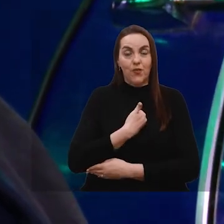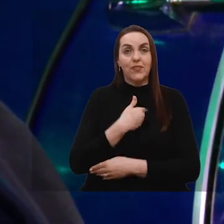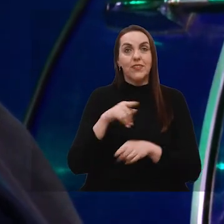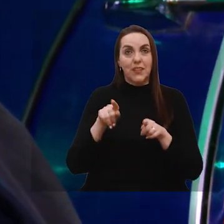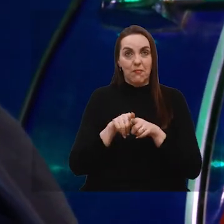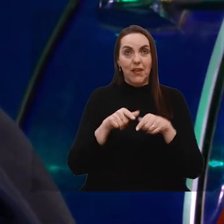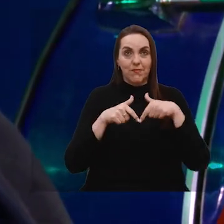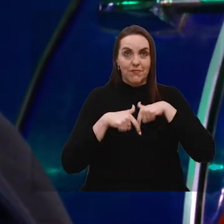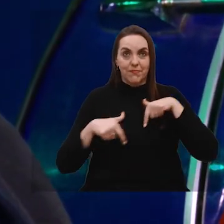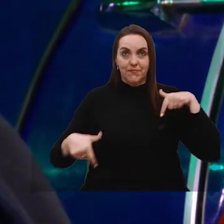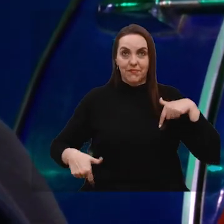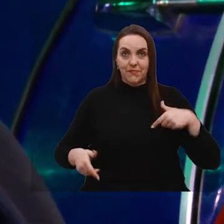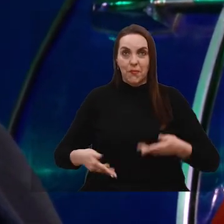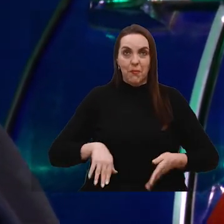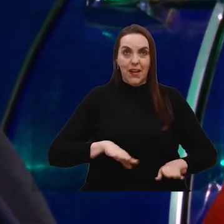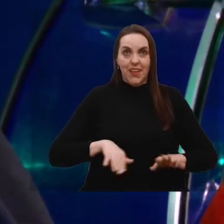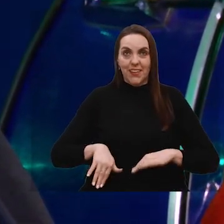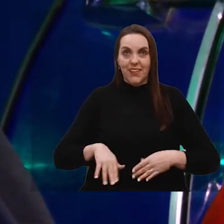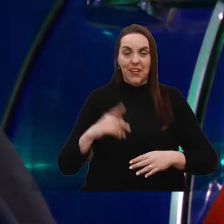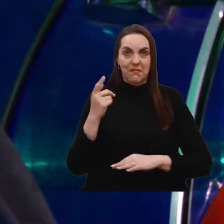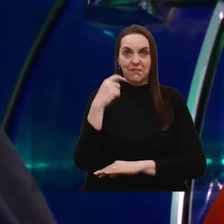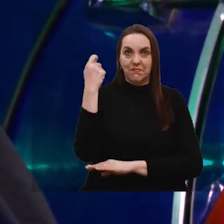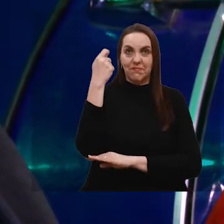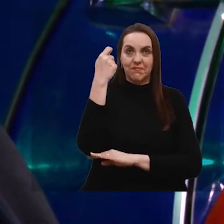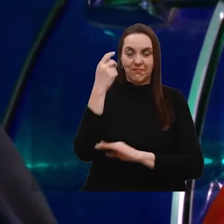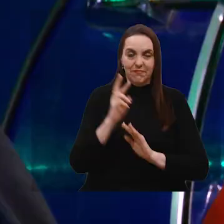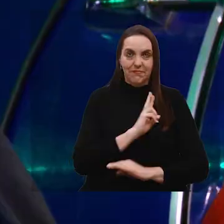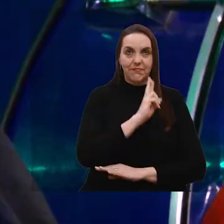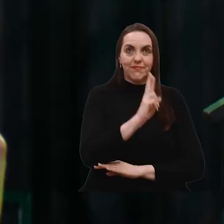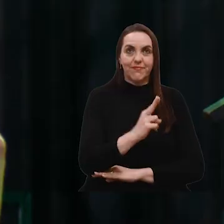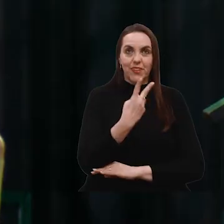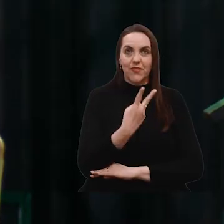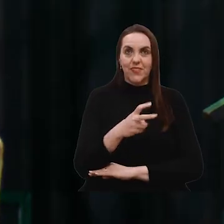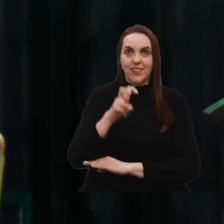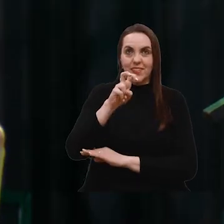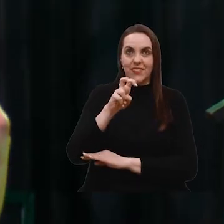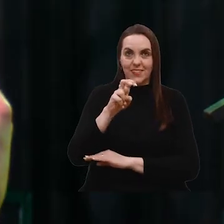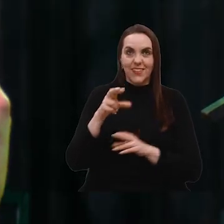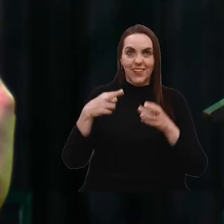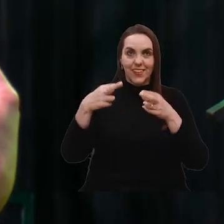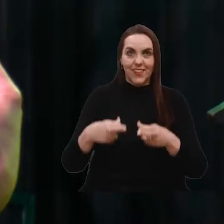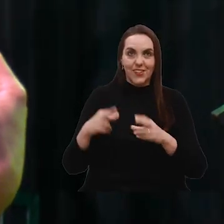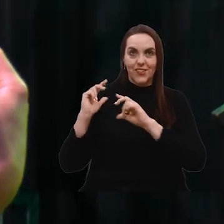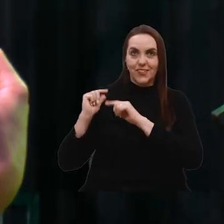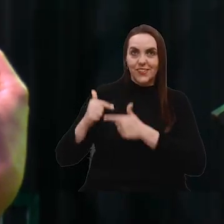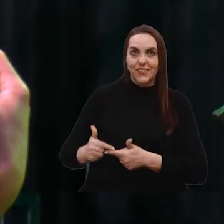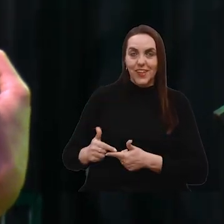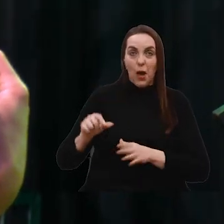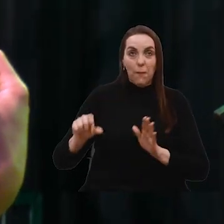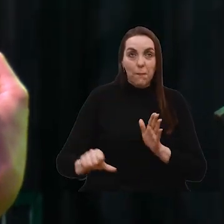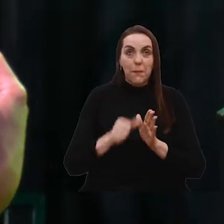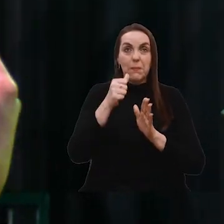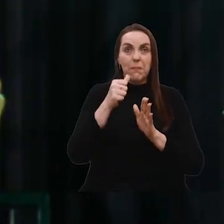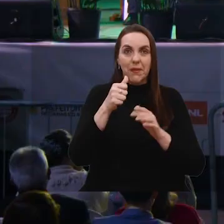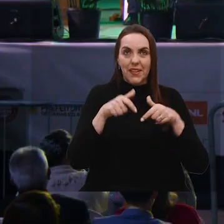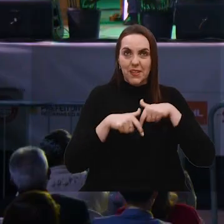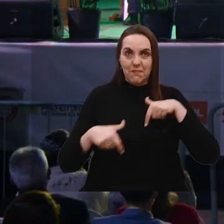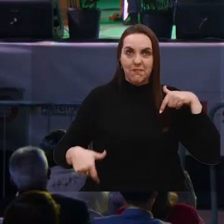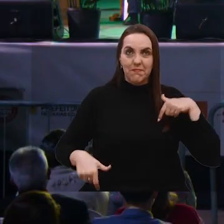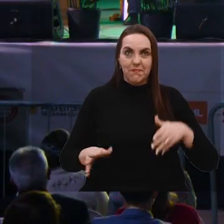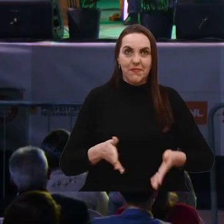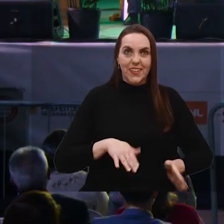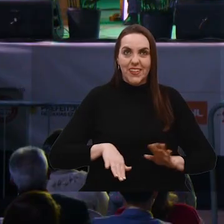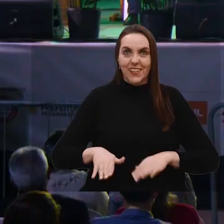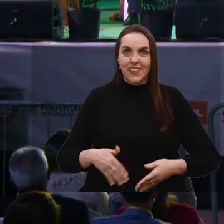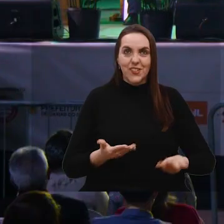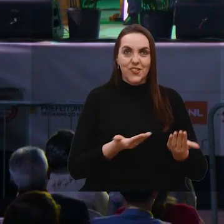eu, foi prenda do Rio Grande do Sul, representando a 25ª Região Tradicionalista. Foi nossa